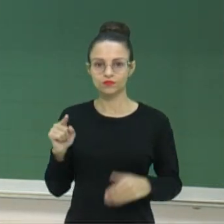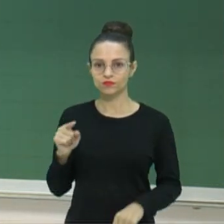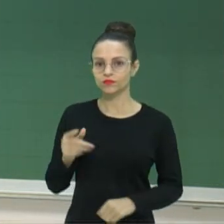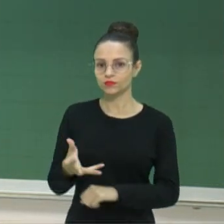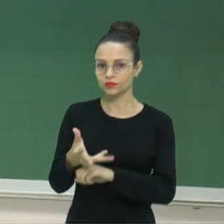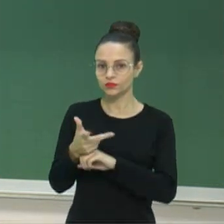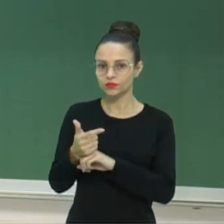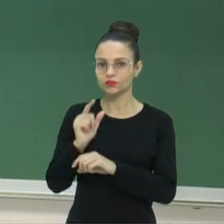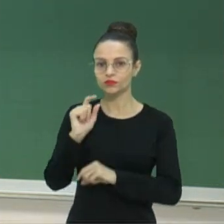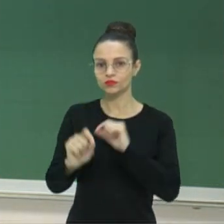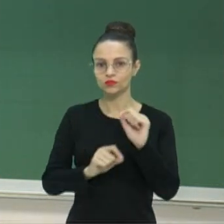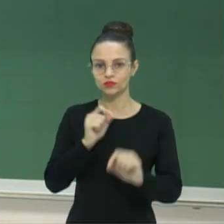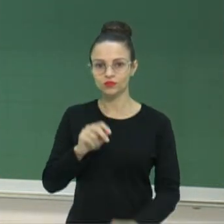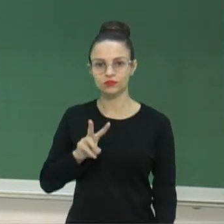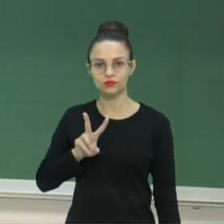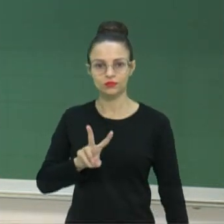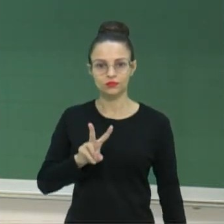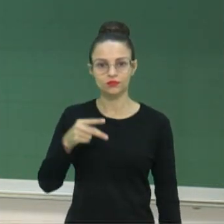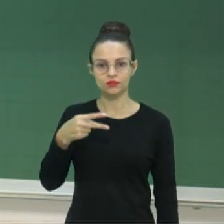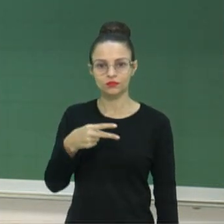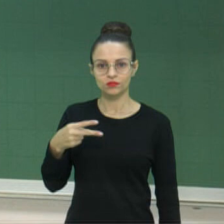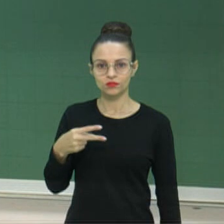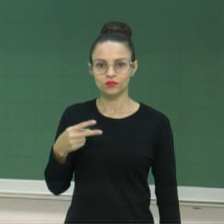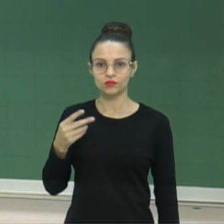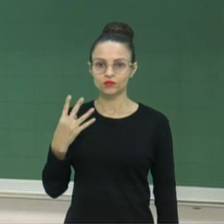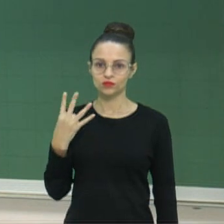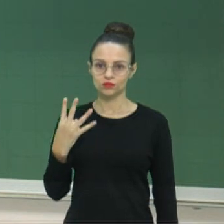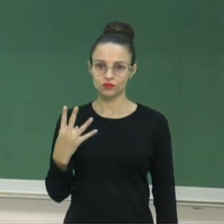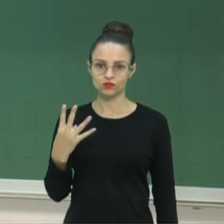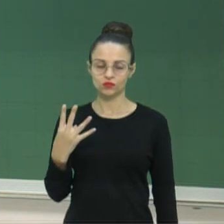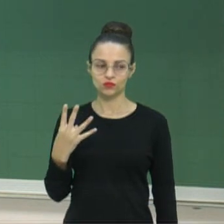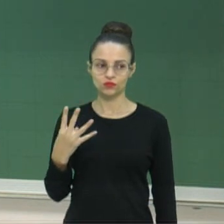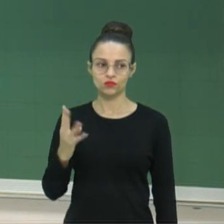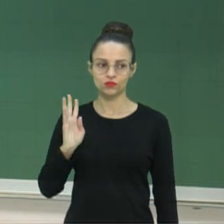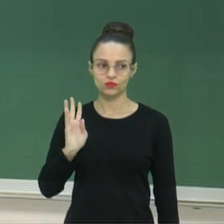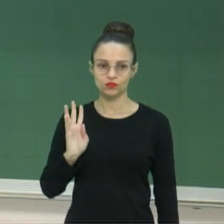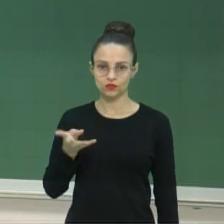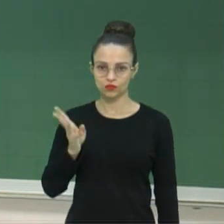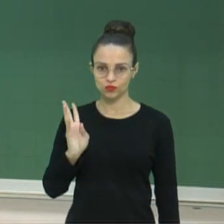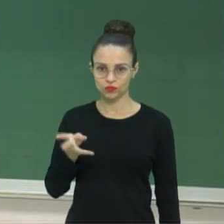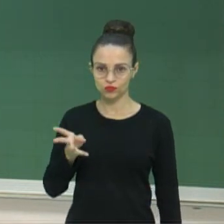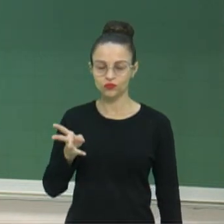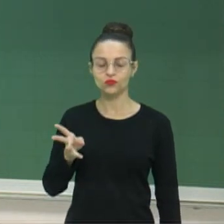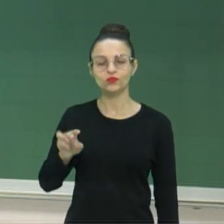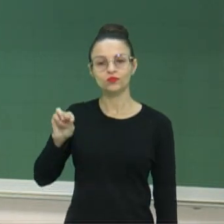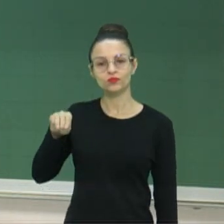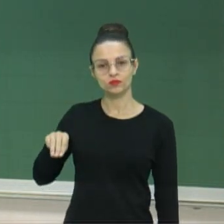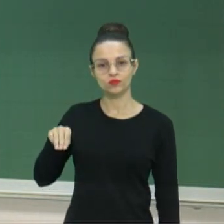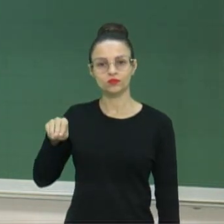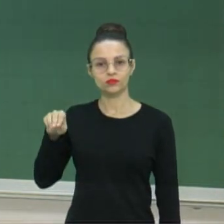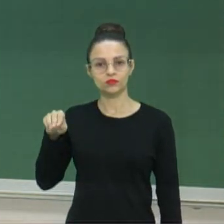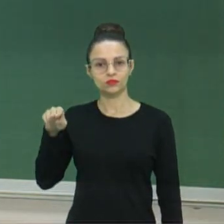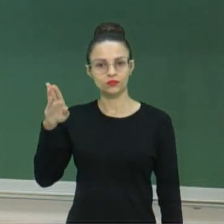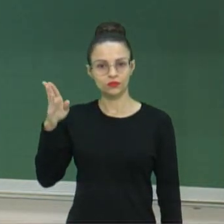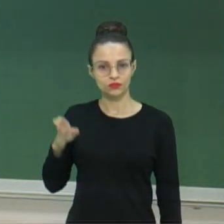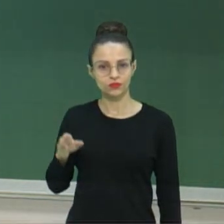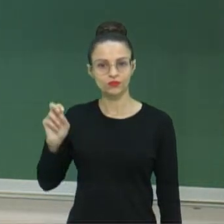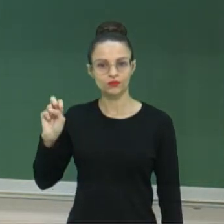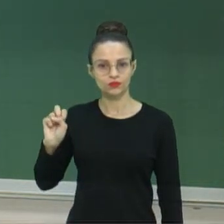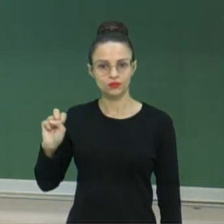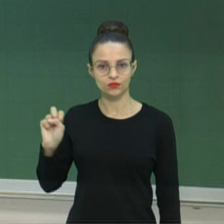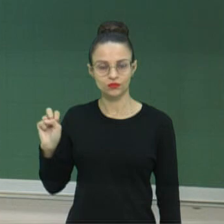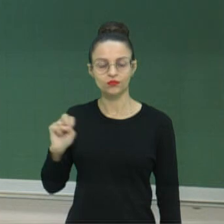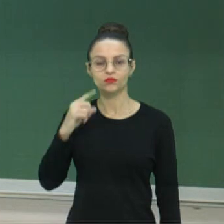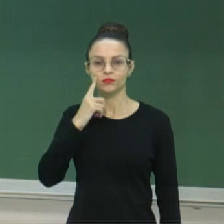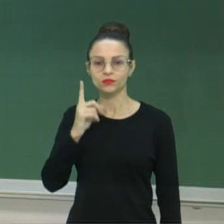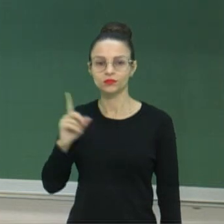aqui, ele será de 4.000 metros por segundo. Ou, conforme o exercício